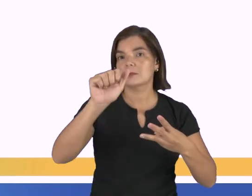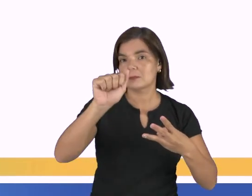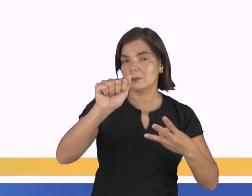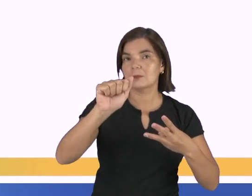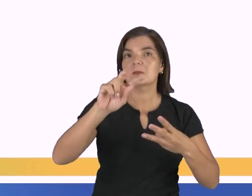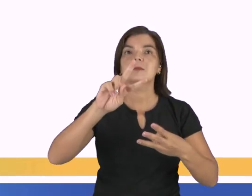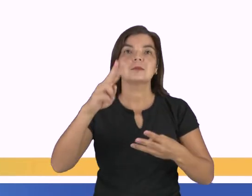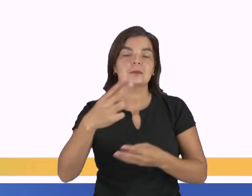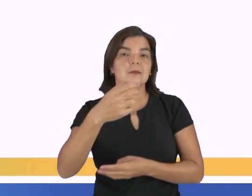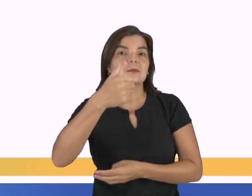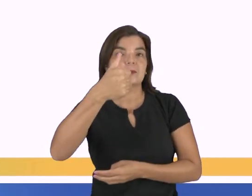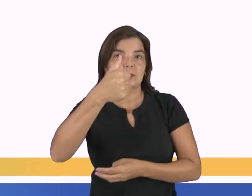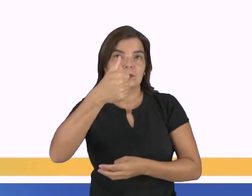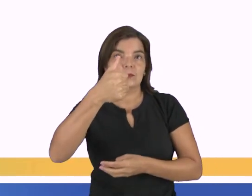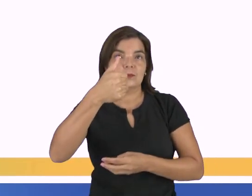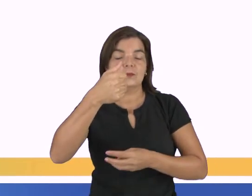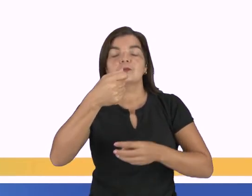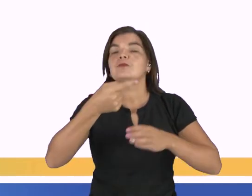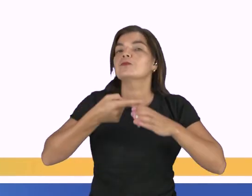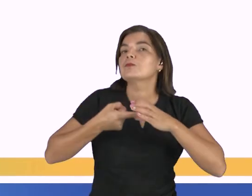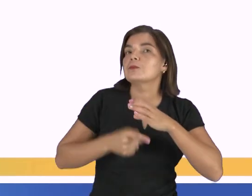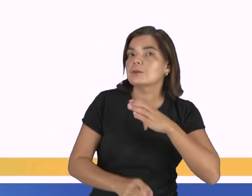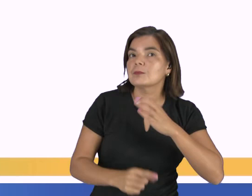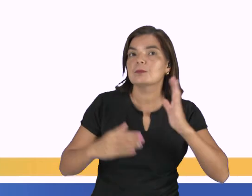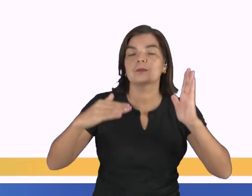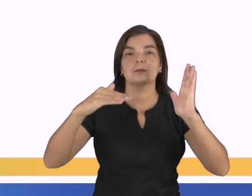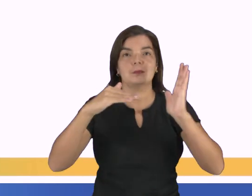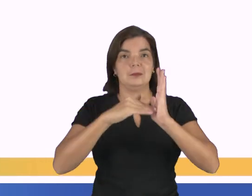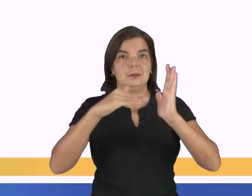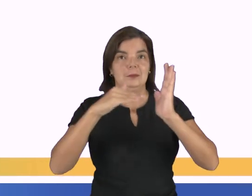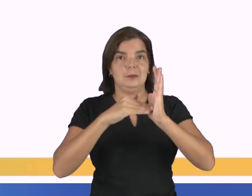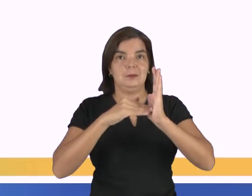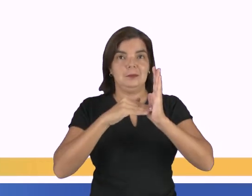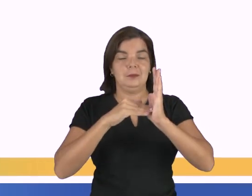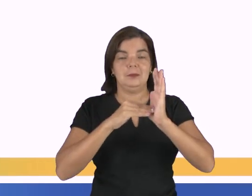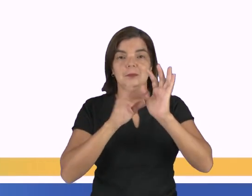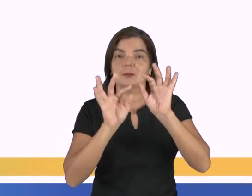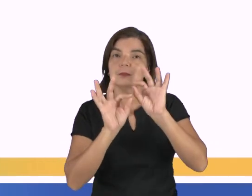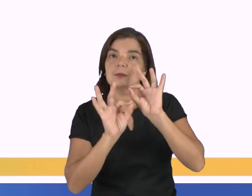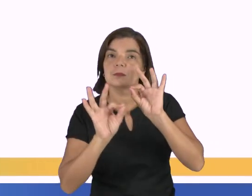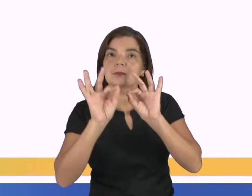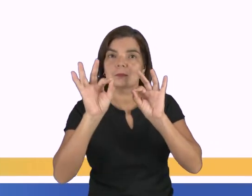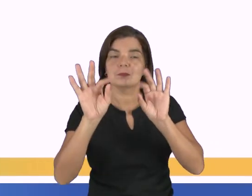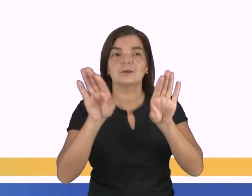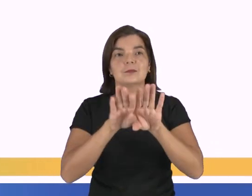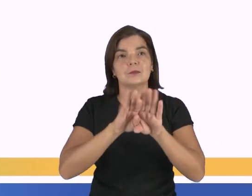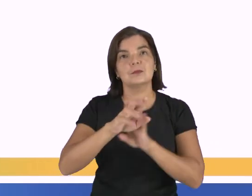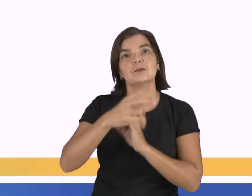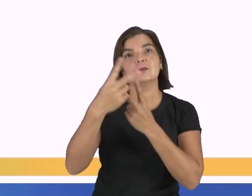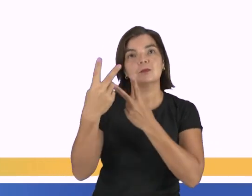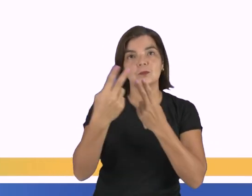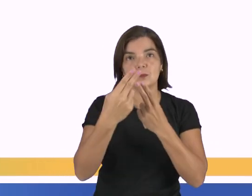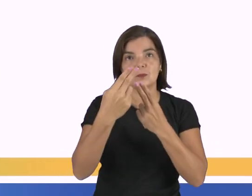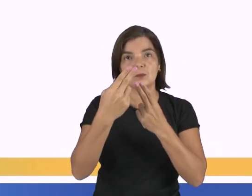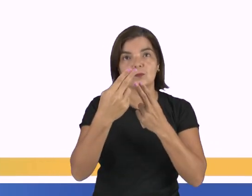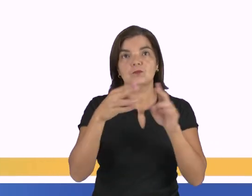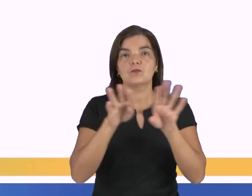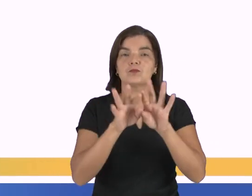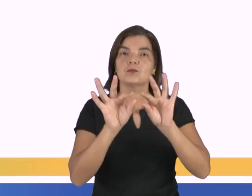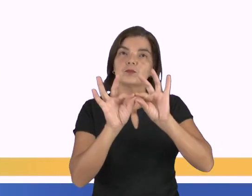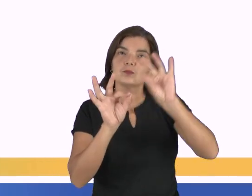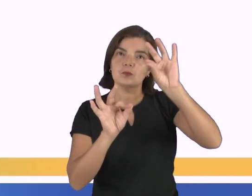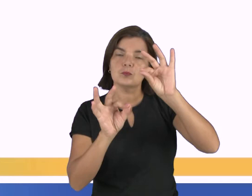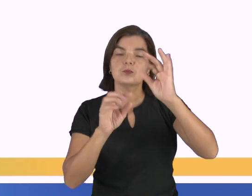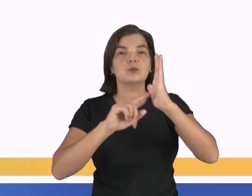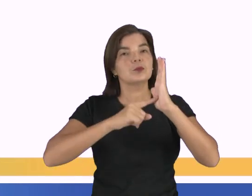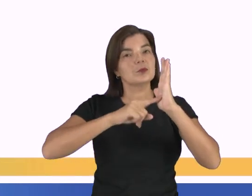H1 ele considera do fundo da caixa até onde a ducha vai ser instalada. H2 do meio, considera um ponto da